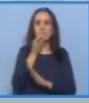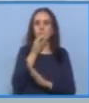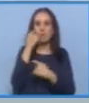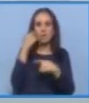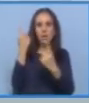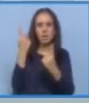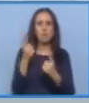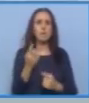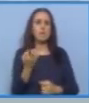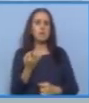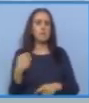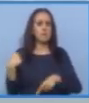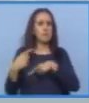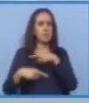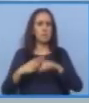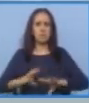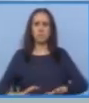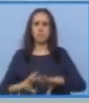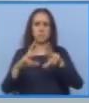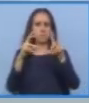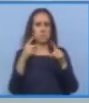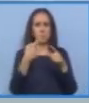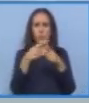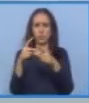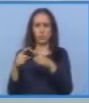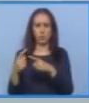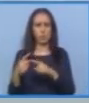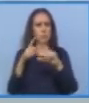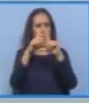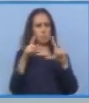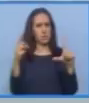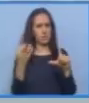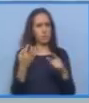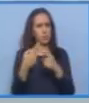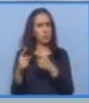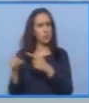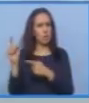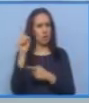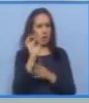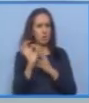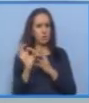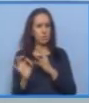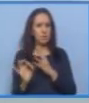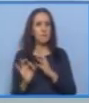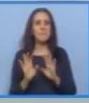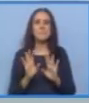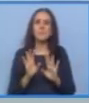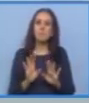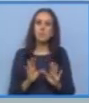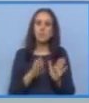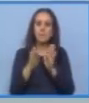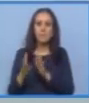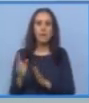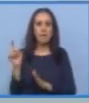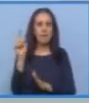depois as tradições desenvolveram-se tradições muito diferentes e temos imagens realmente diferentes em alguns aspectos. Mas noutros